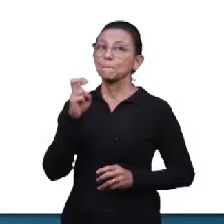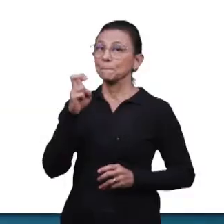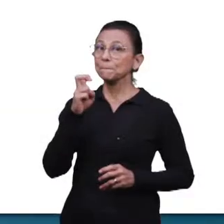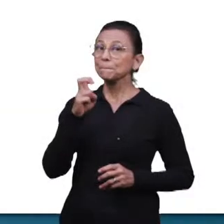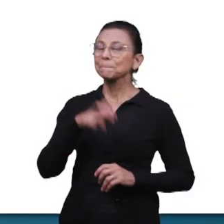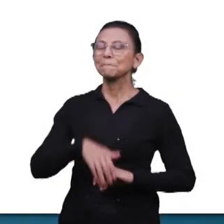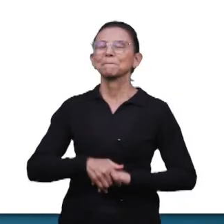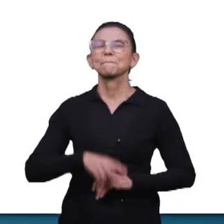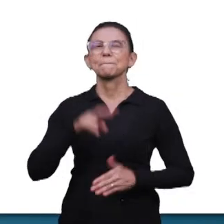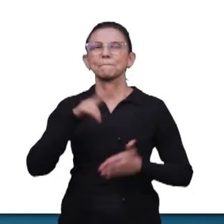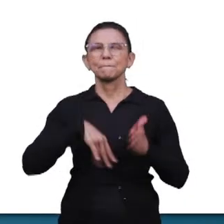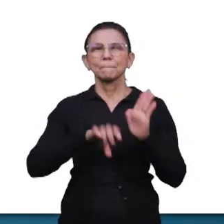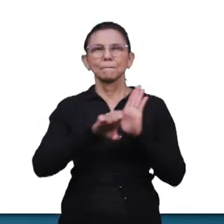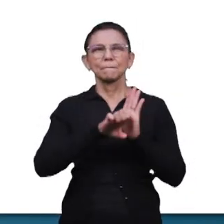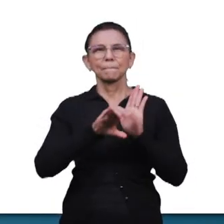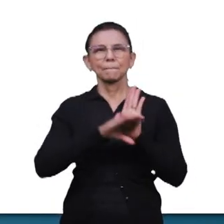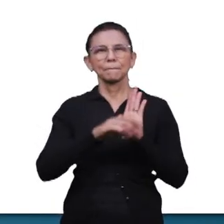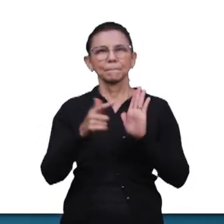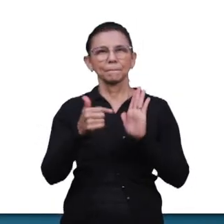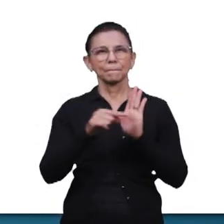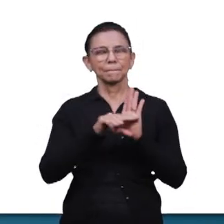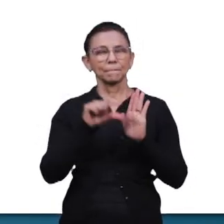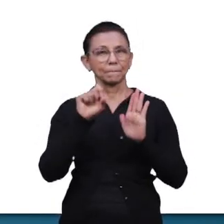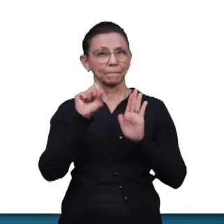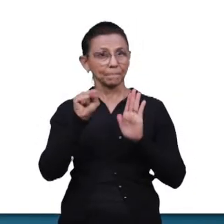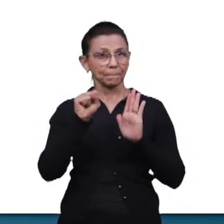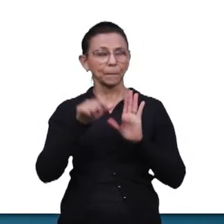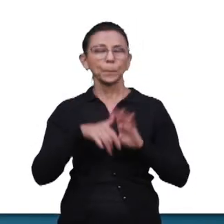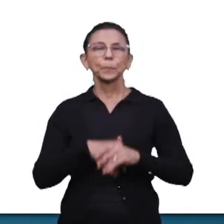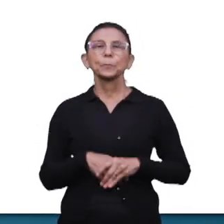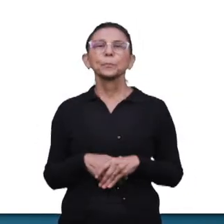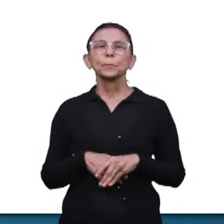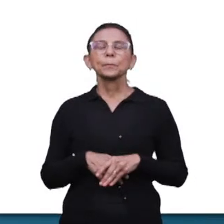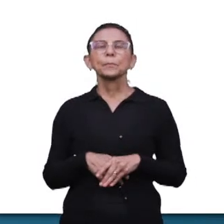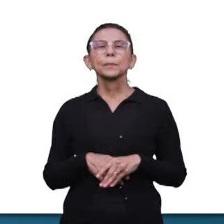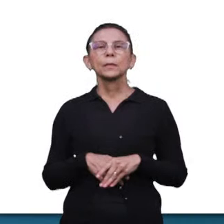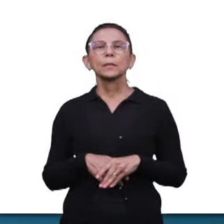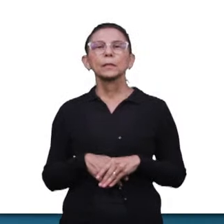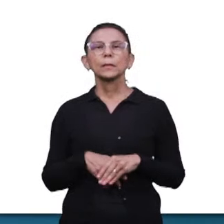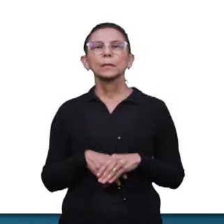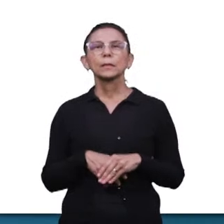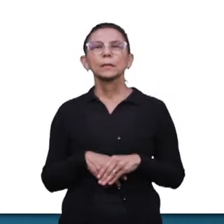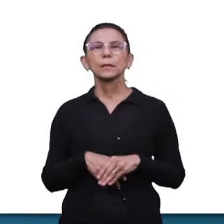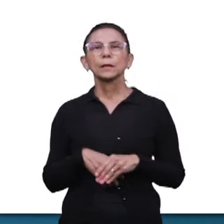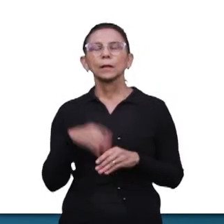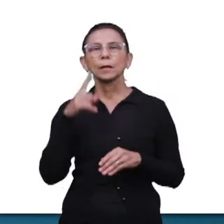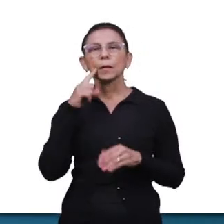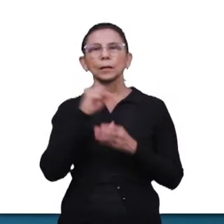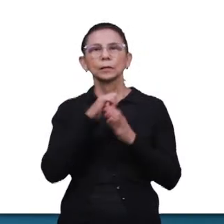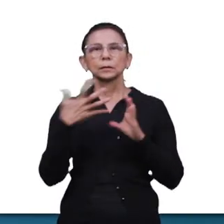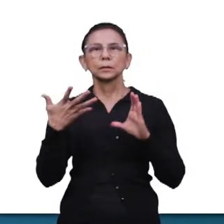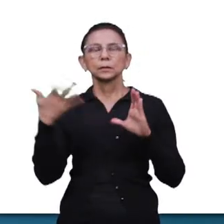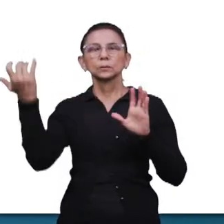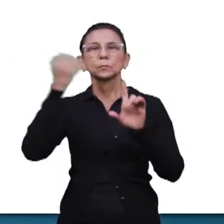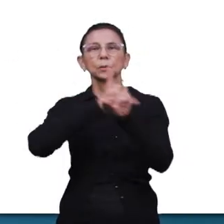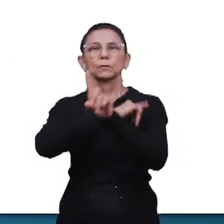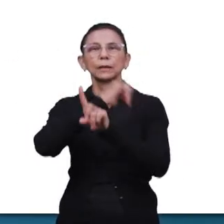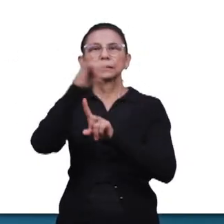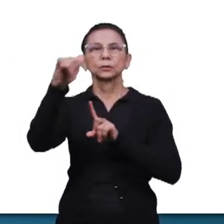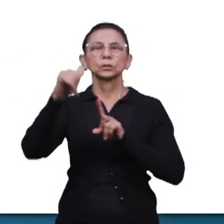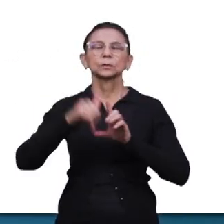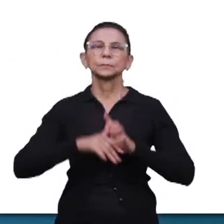diz assim: lendo Êxodo capítulo 12, verso 8, qual a aplicação profética das seguintes expressões? Letra